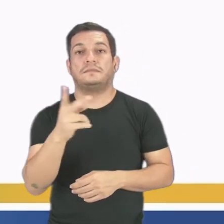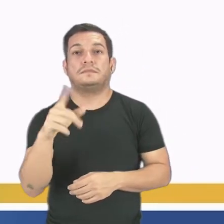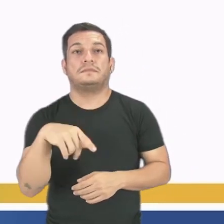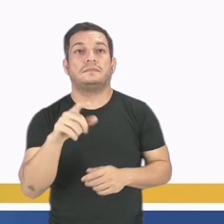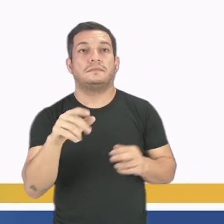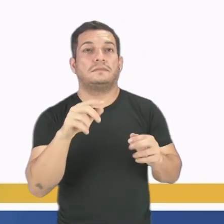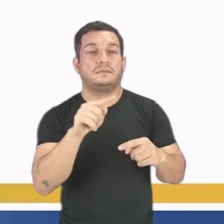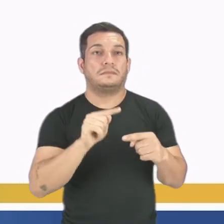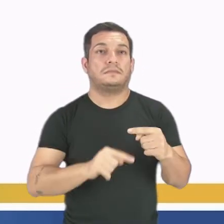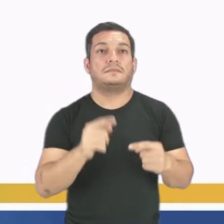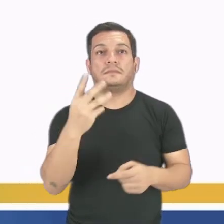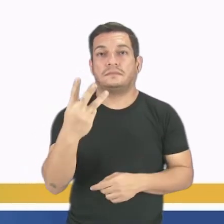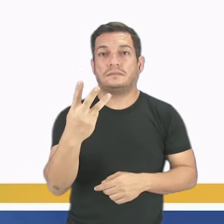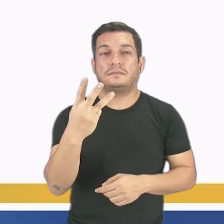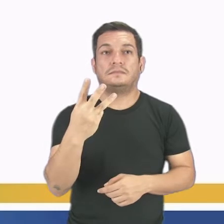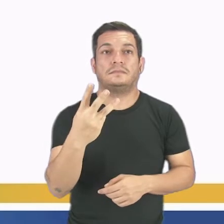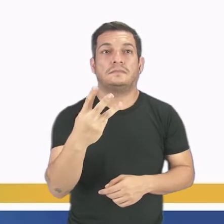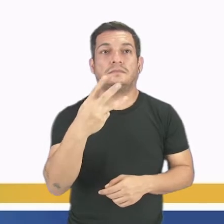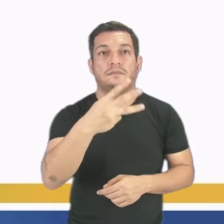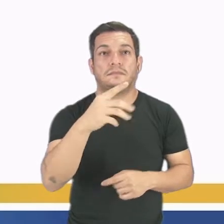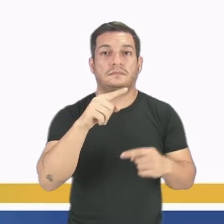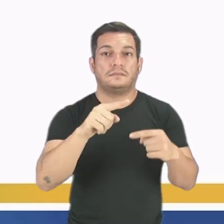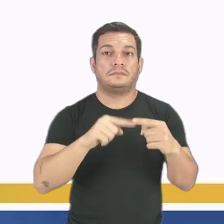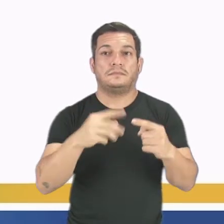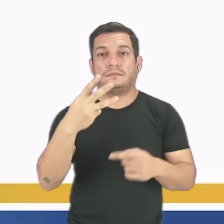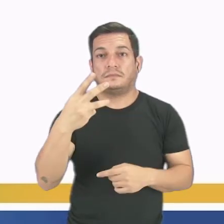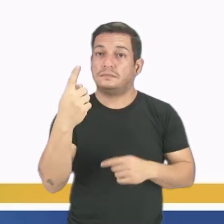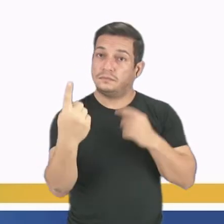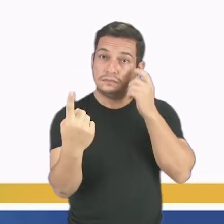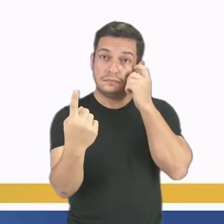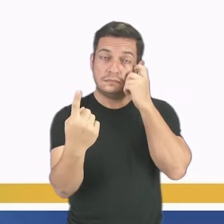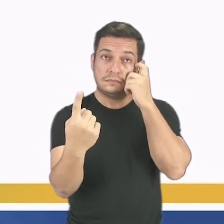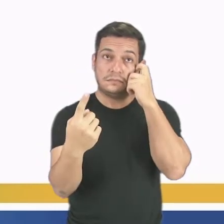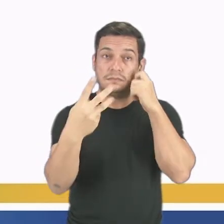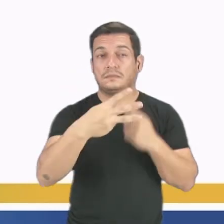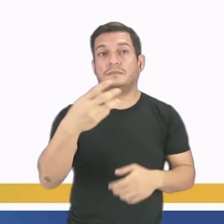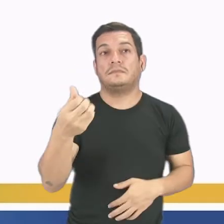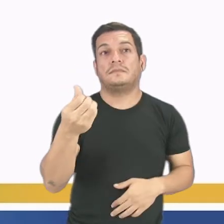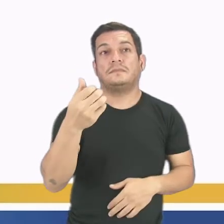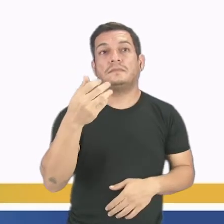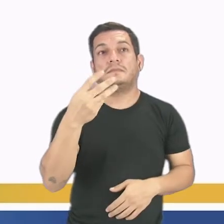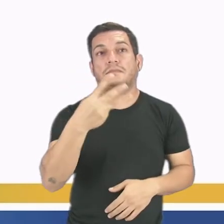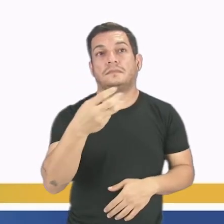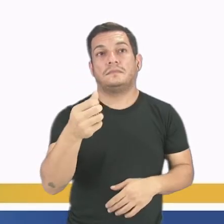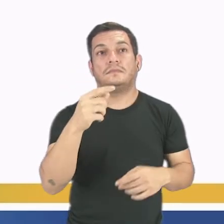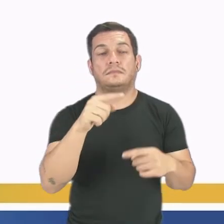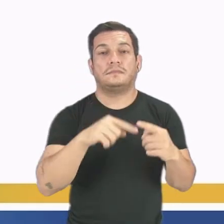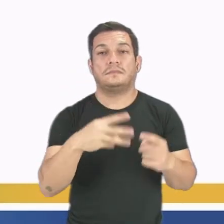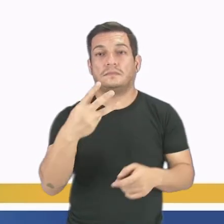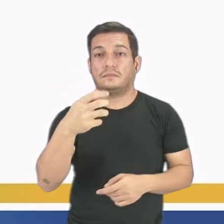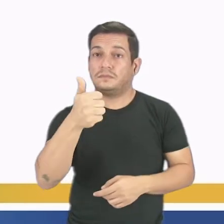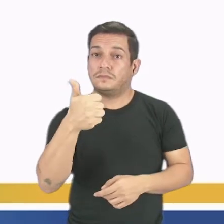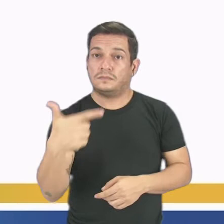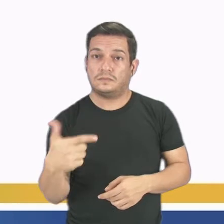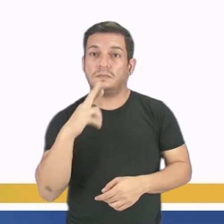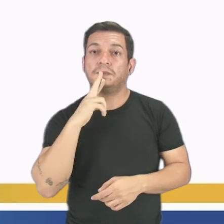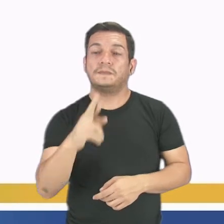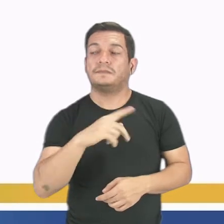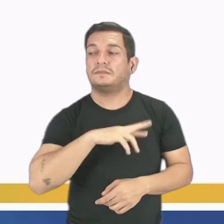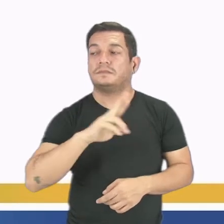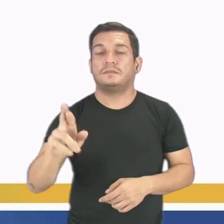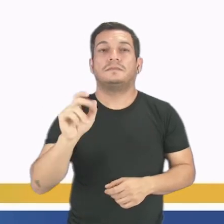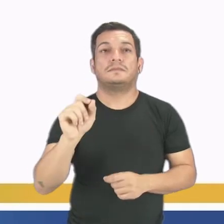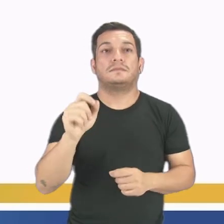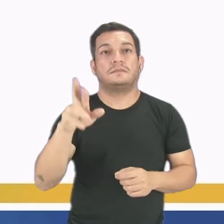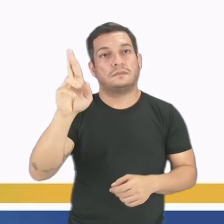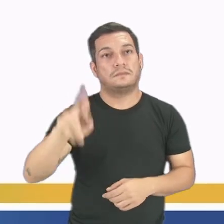são divisíveis por 3. 3 dividido para 3 me dá 1, 36 por 3 me dá 12. Então eu tenho a representação em forma